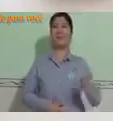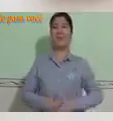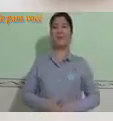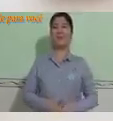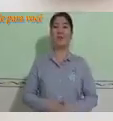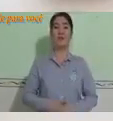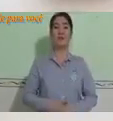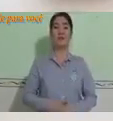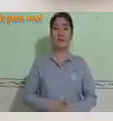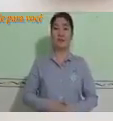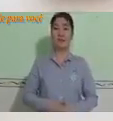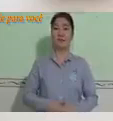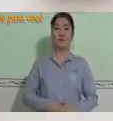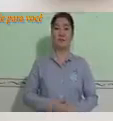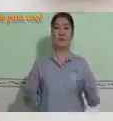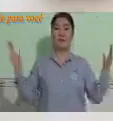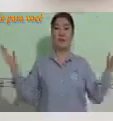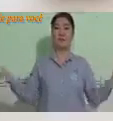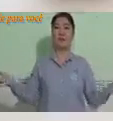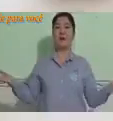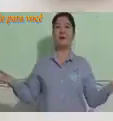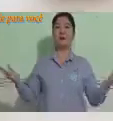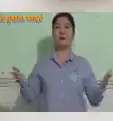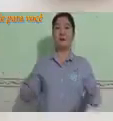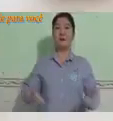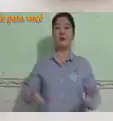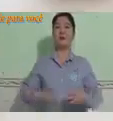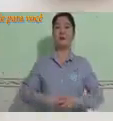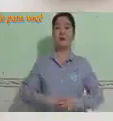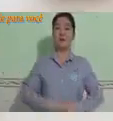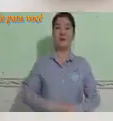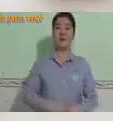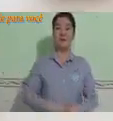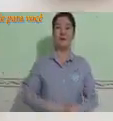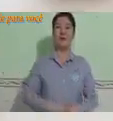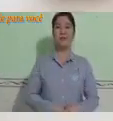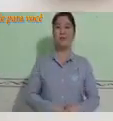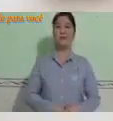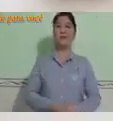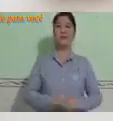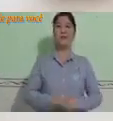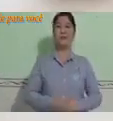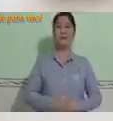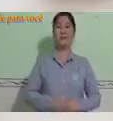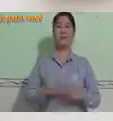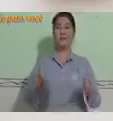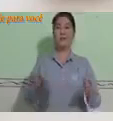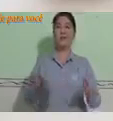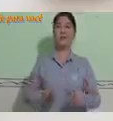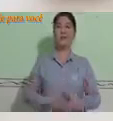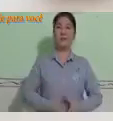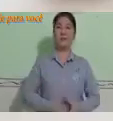O médico mais indicado para diagnóstico e tratamento dessa síndrome é o clínico geral, que poderá solicitar e